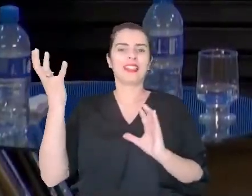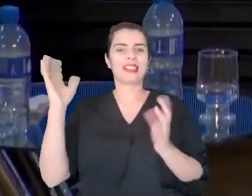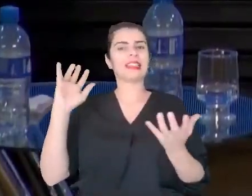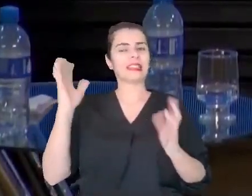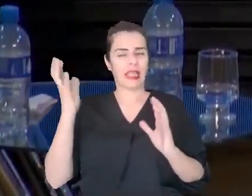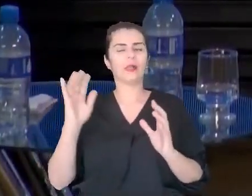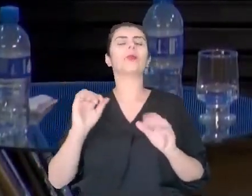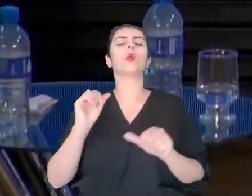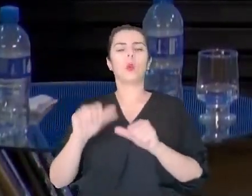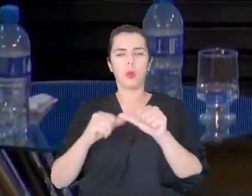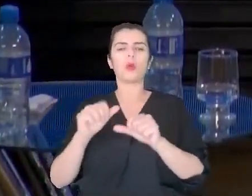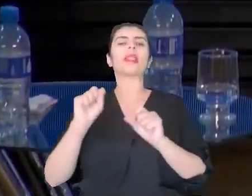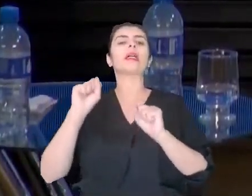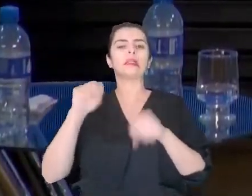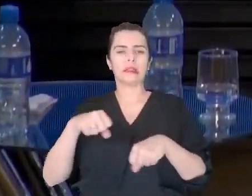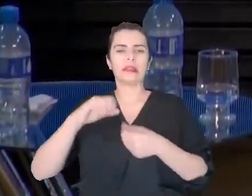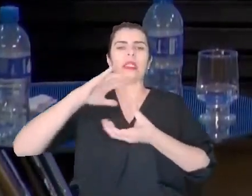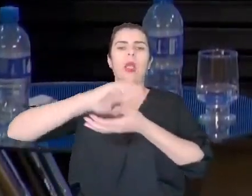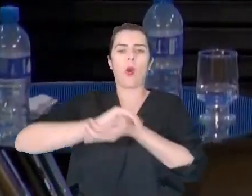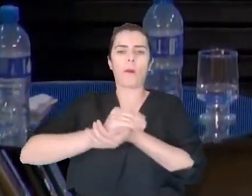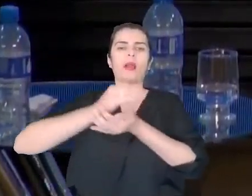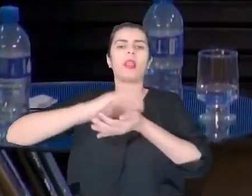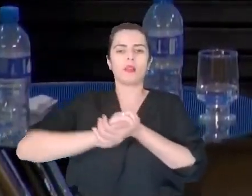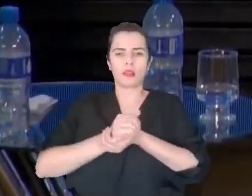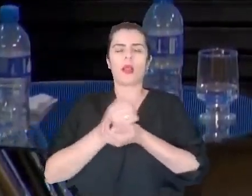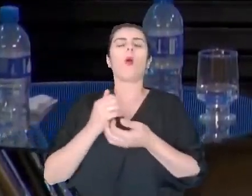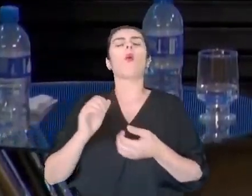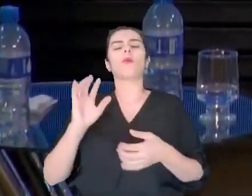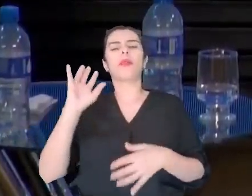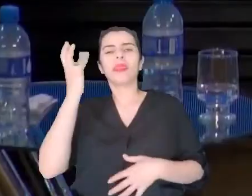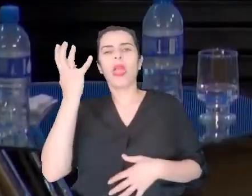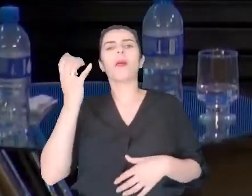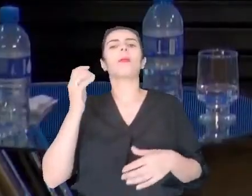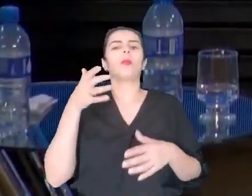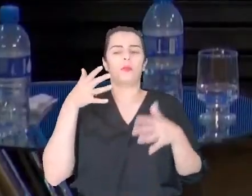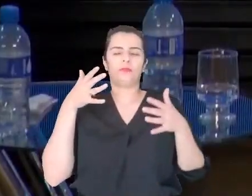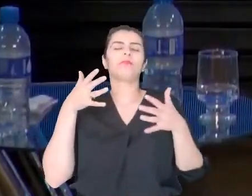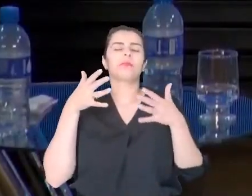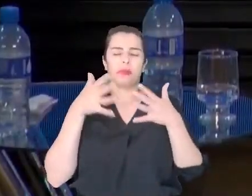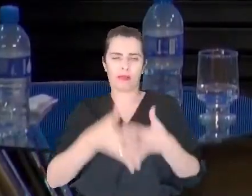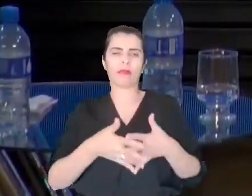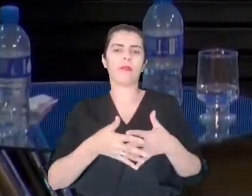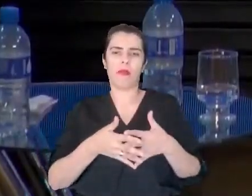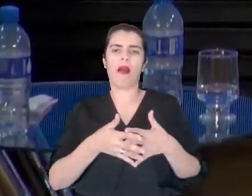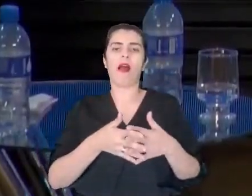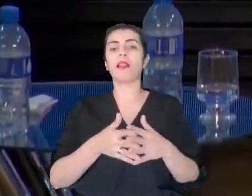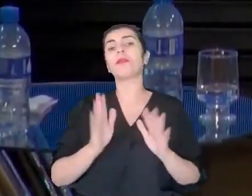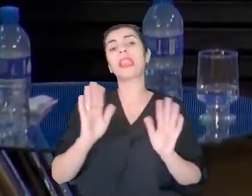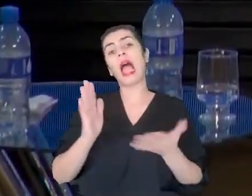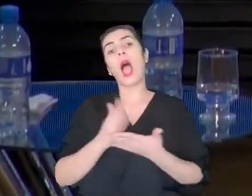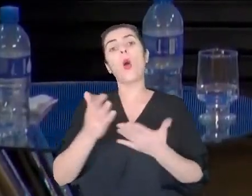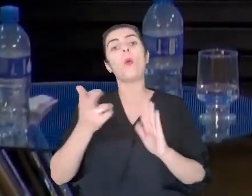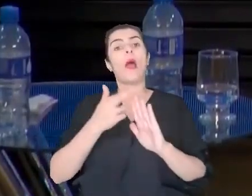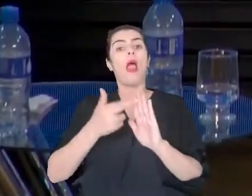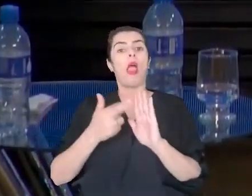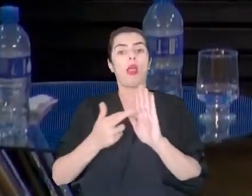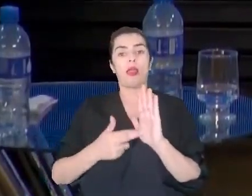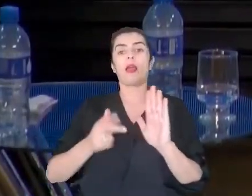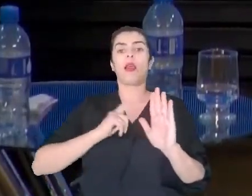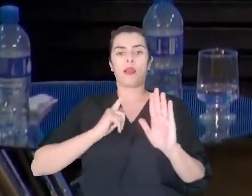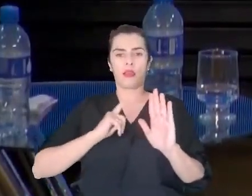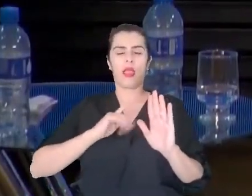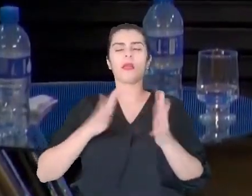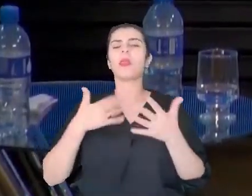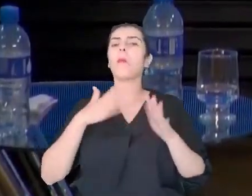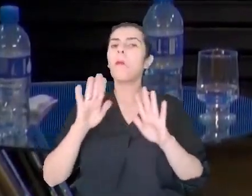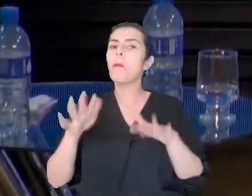de compactação muito significativa. A gente tem alguns critérios de preparação, então, a gente tem melhorado os nossos contratos